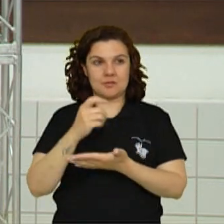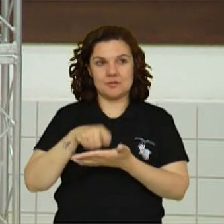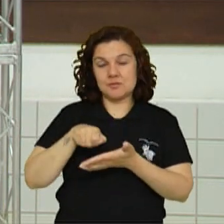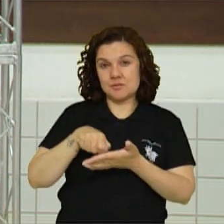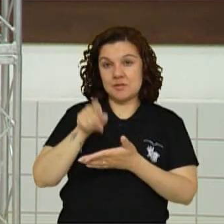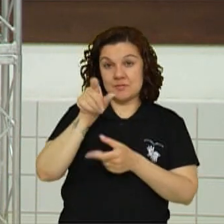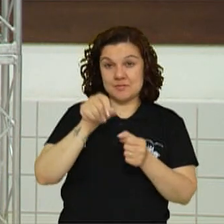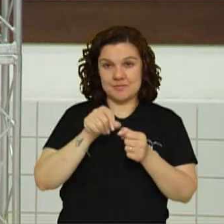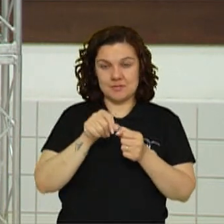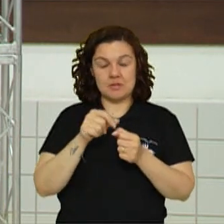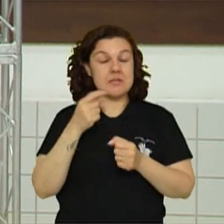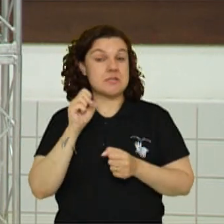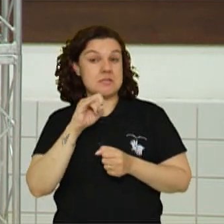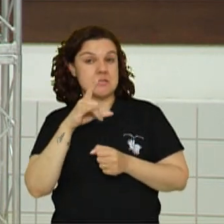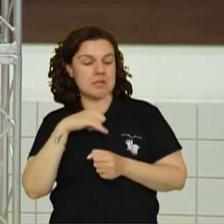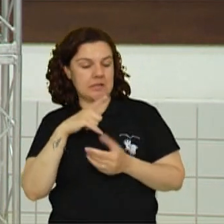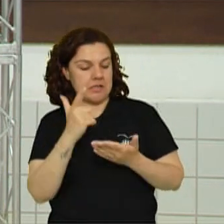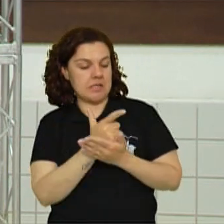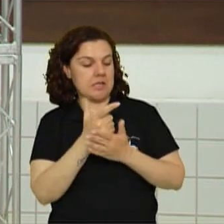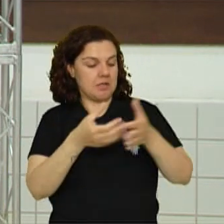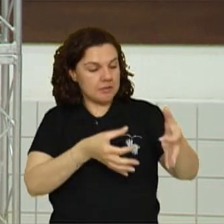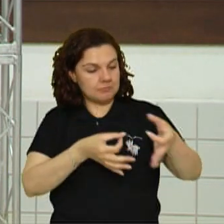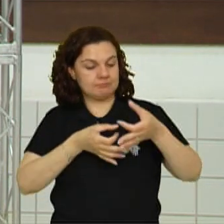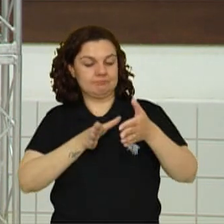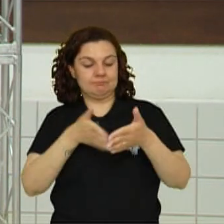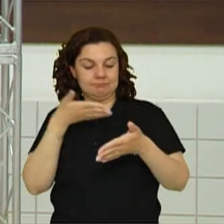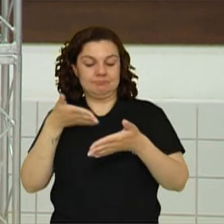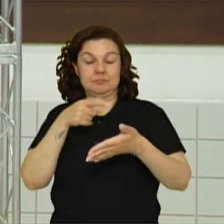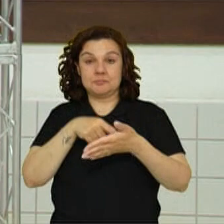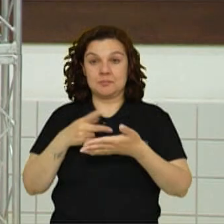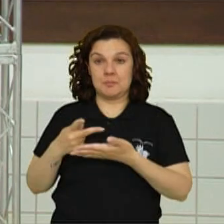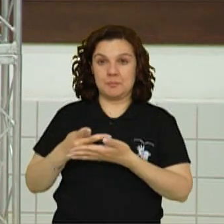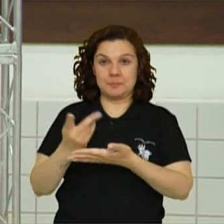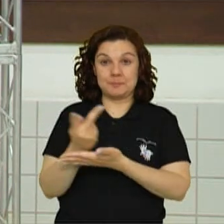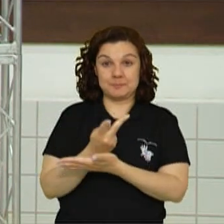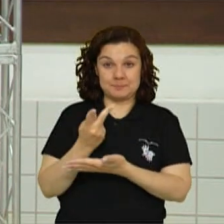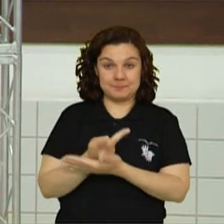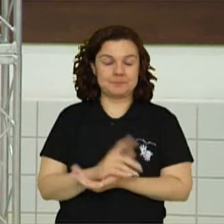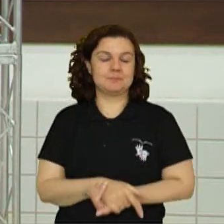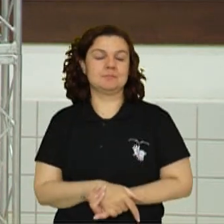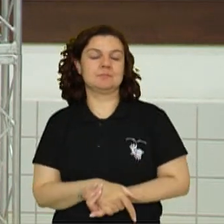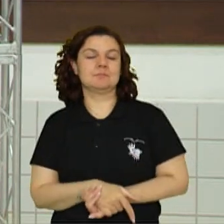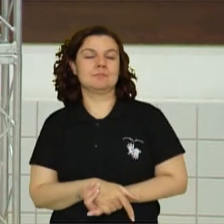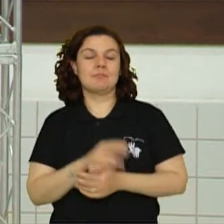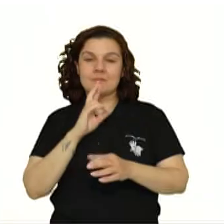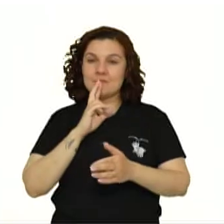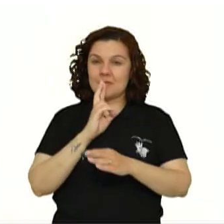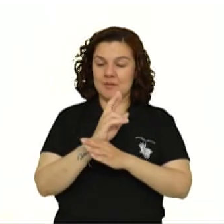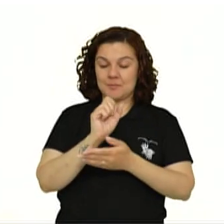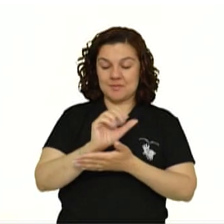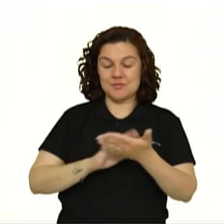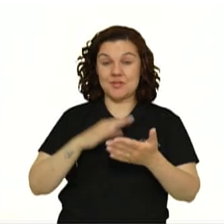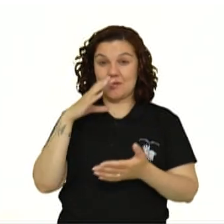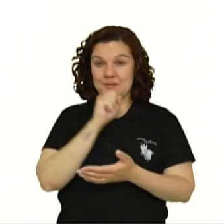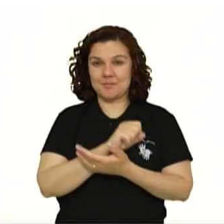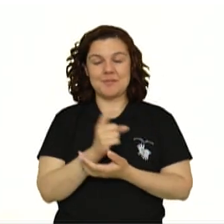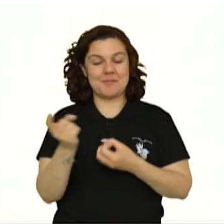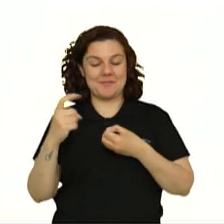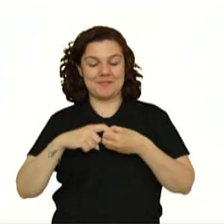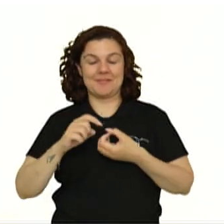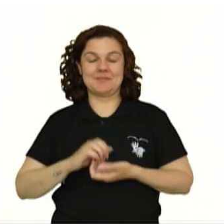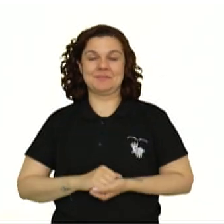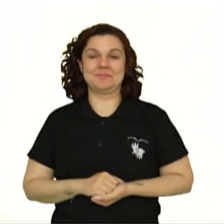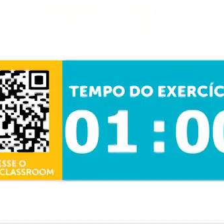você fez. Se você tem um livro à sua disposição, procure nesse livro e responda esse quiz rapidinho para